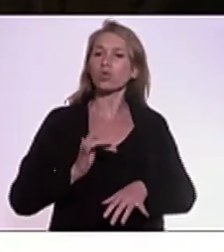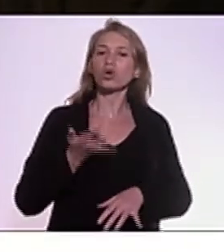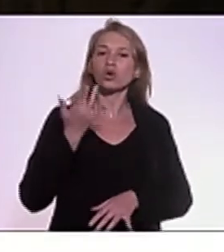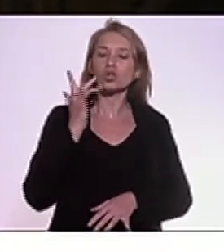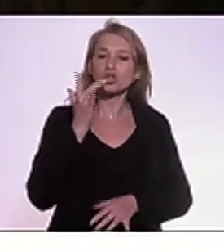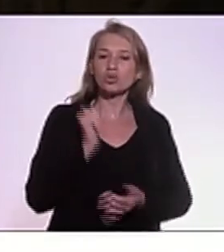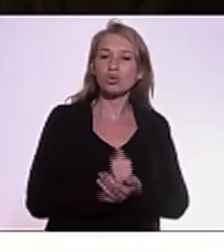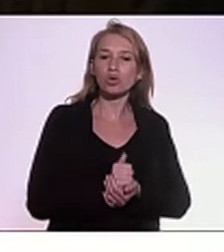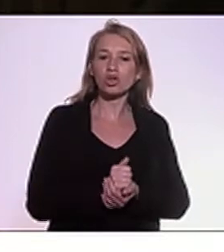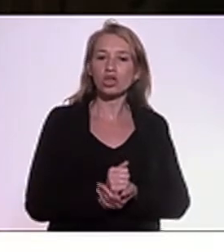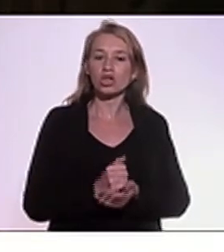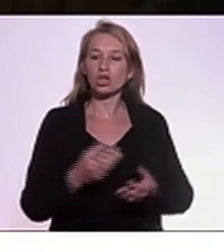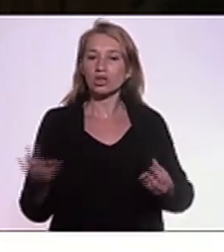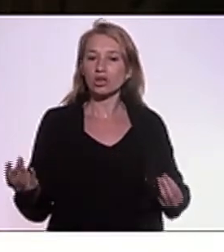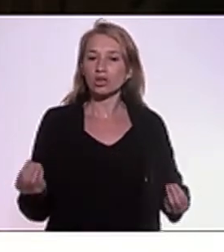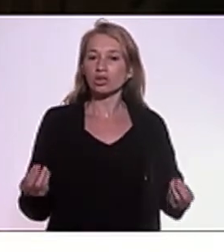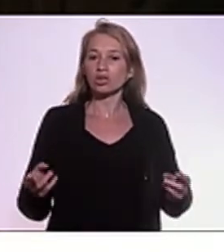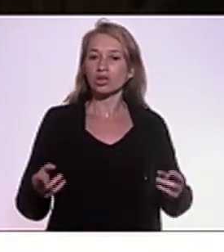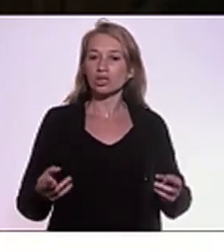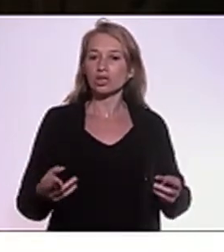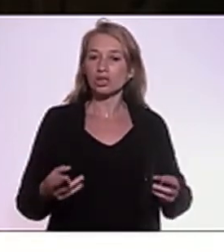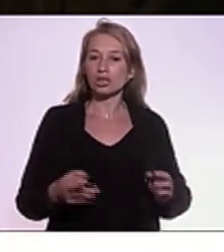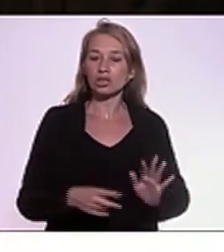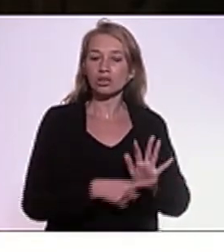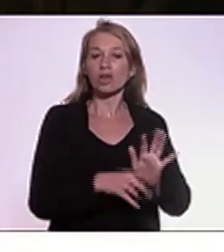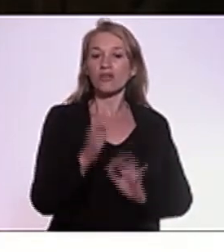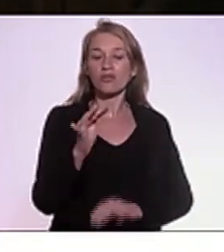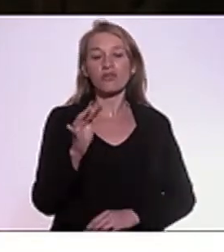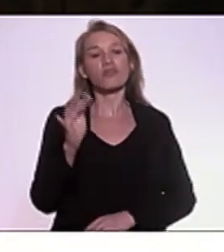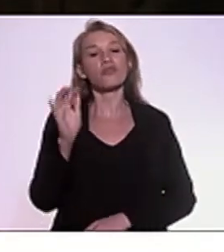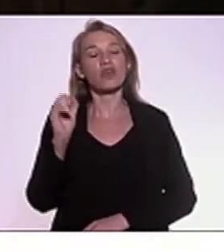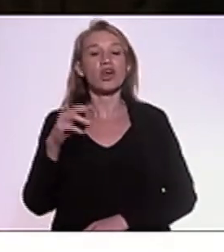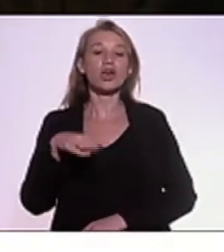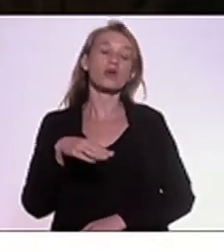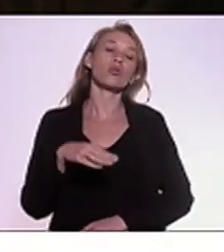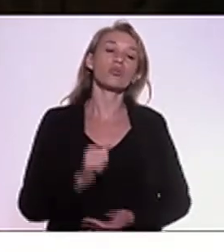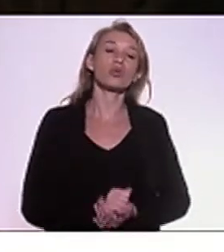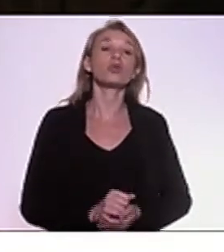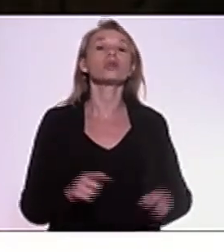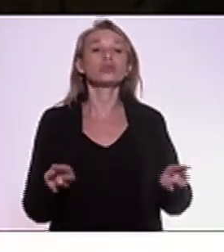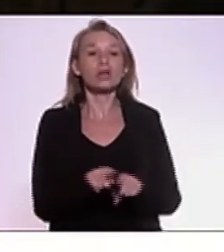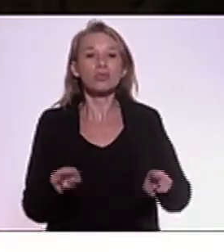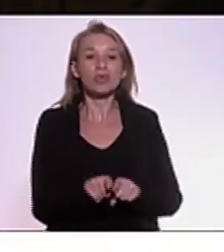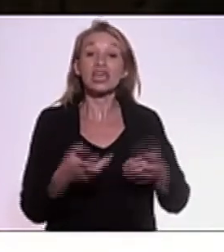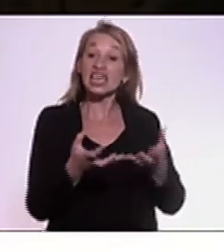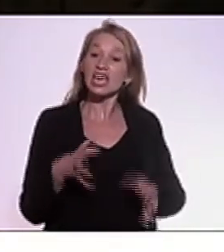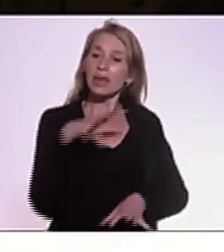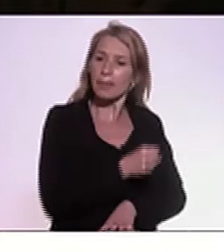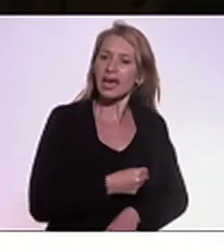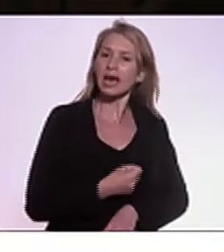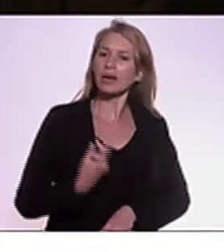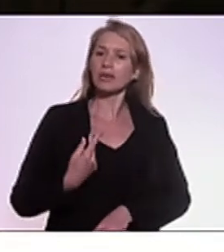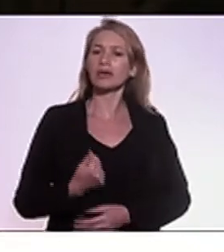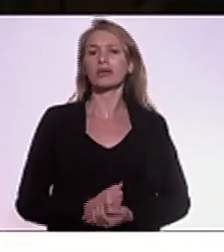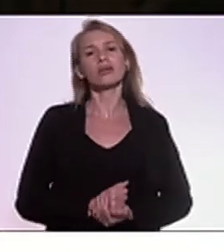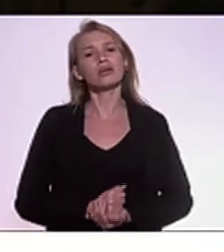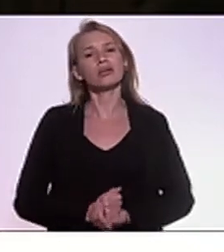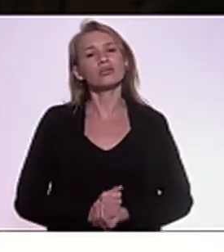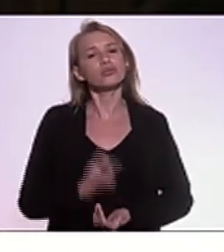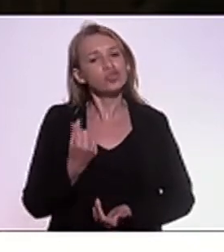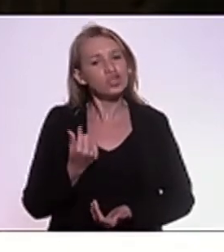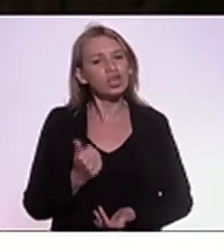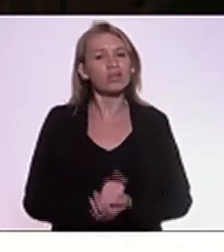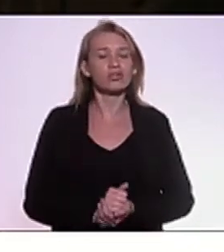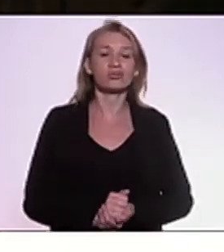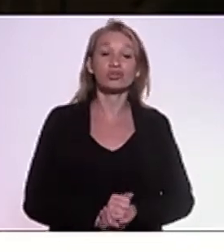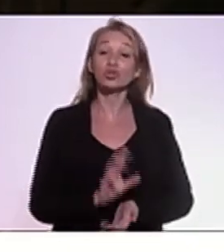financia o FEPROCON, são outras receitas, como citei aqui, e além disso ele pretende tomar essas receitas para ele e